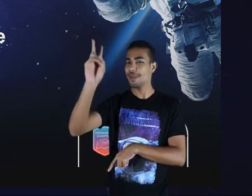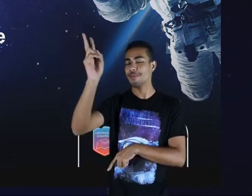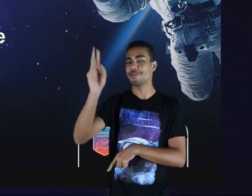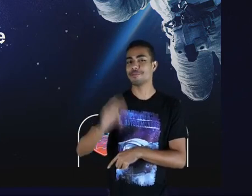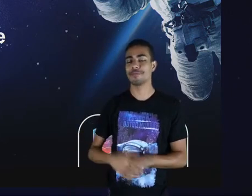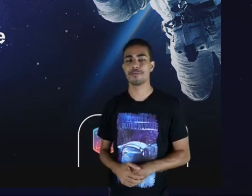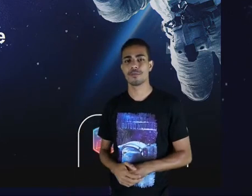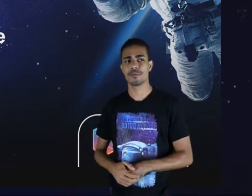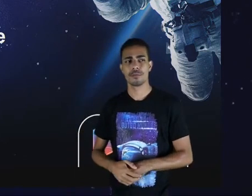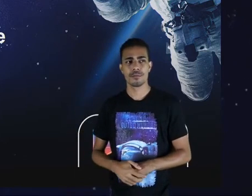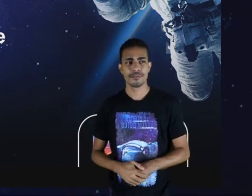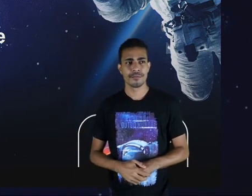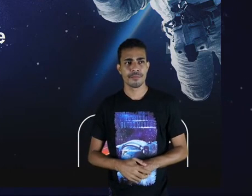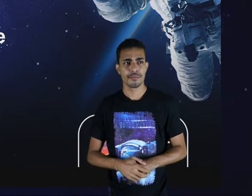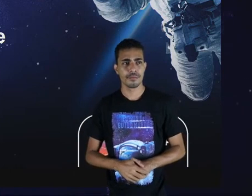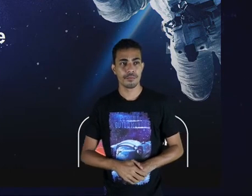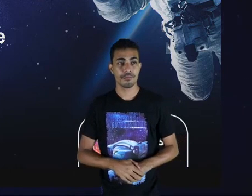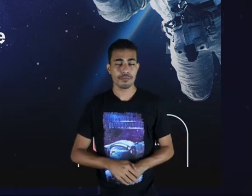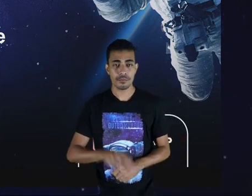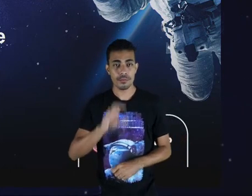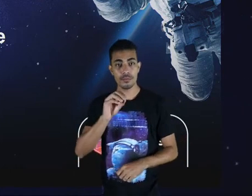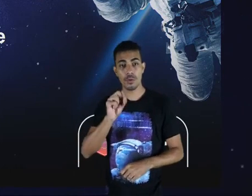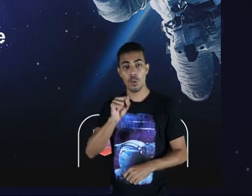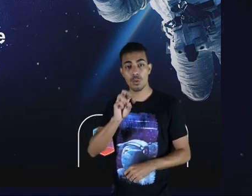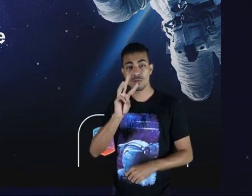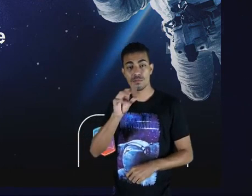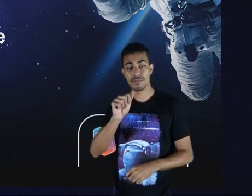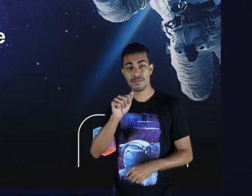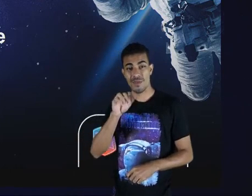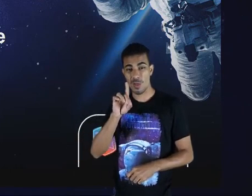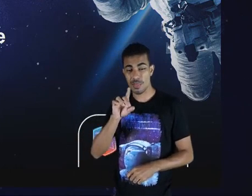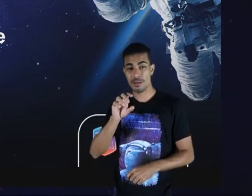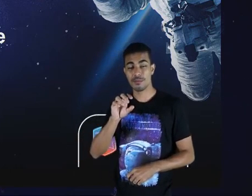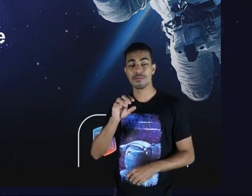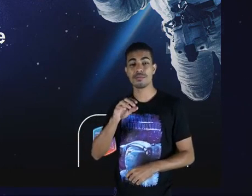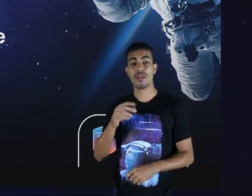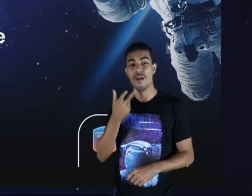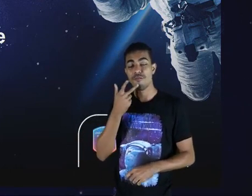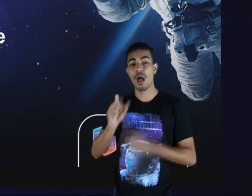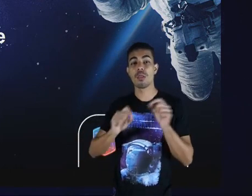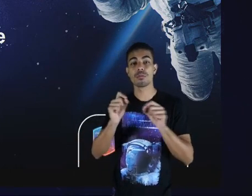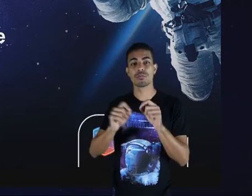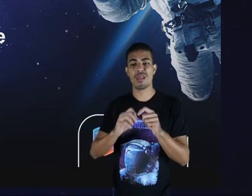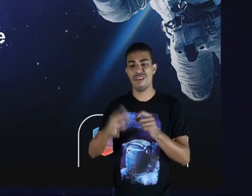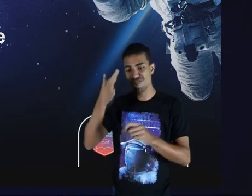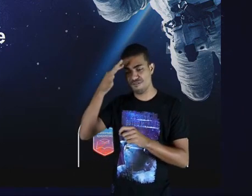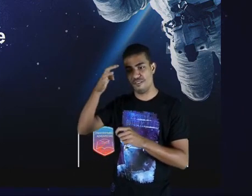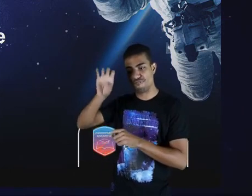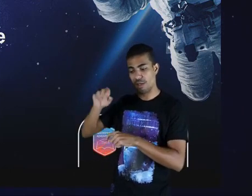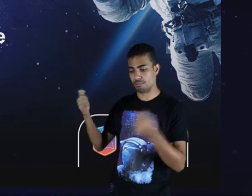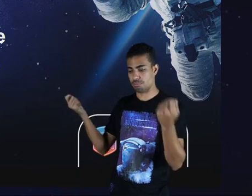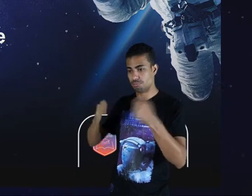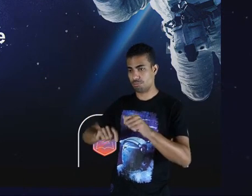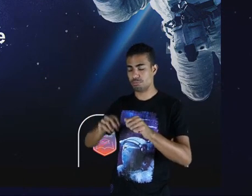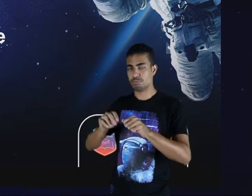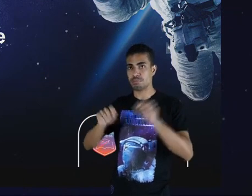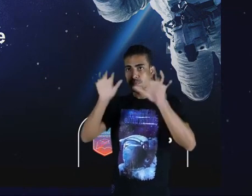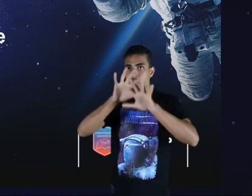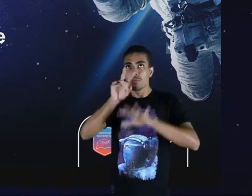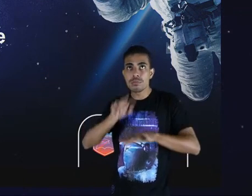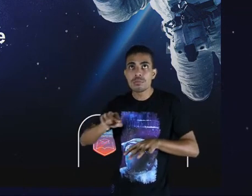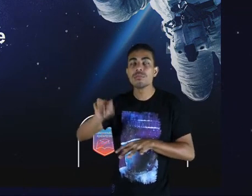Sabe, Oswald Sanders diz assim: a fé capacita a pessoa a ver o